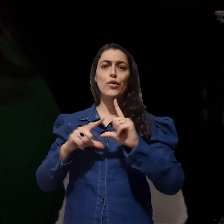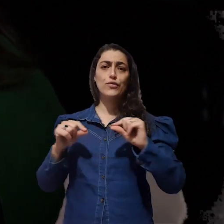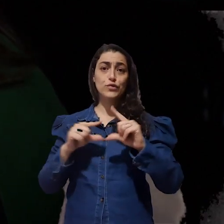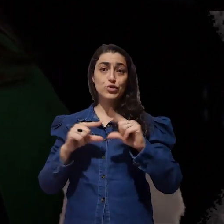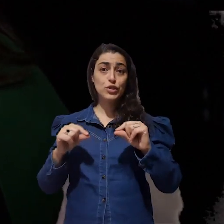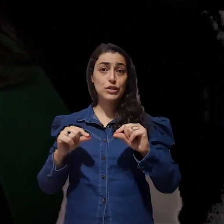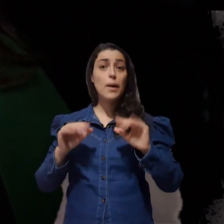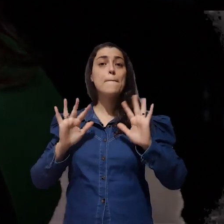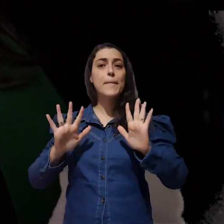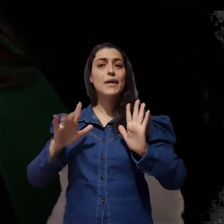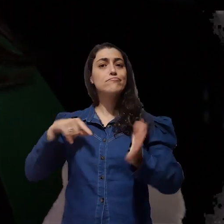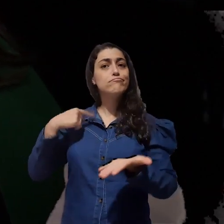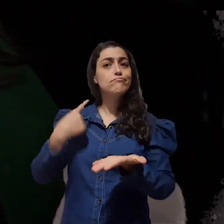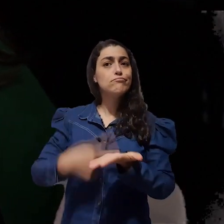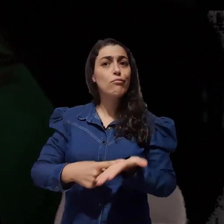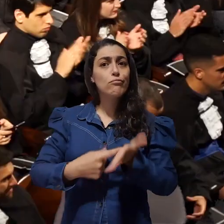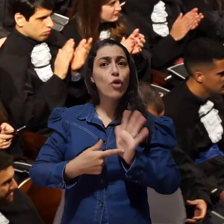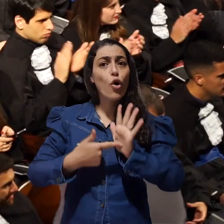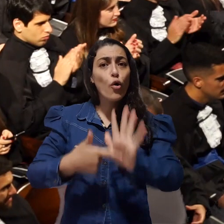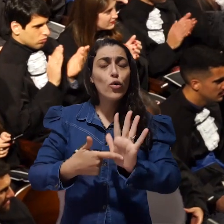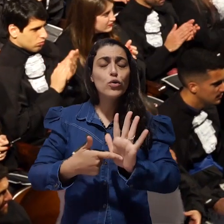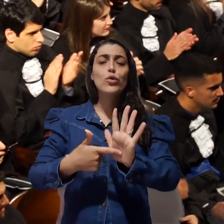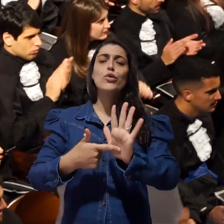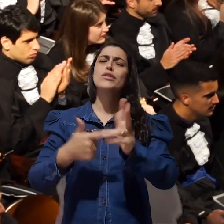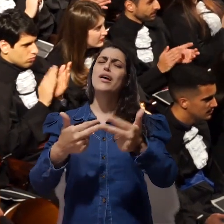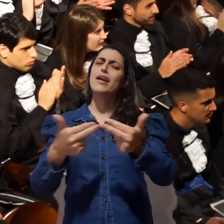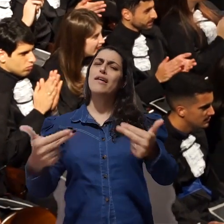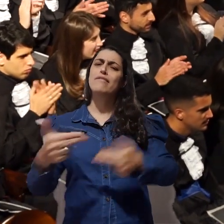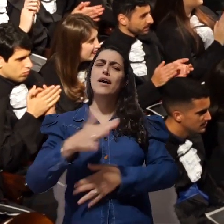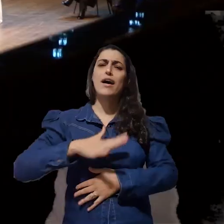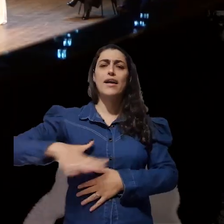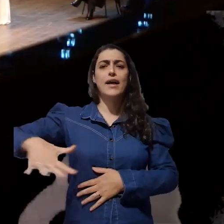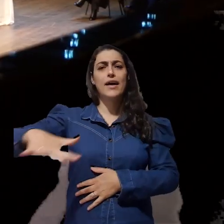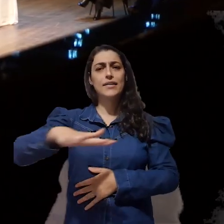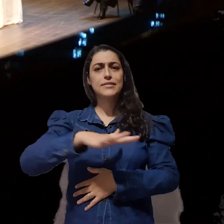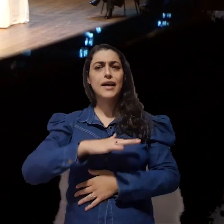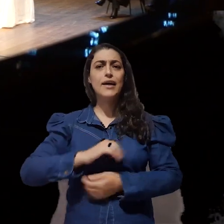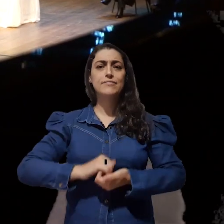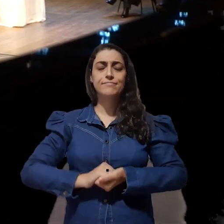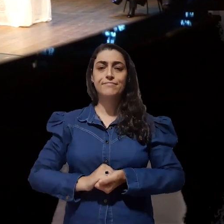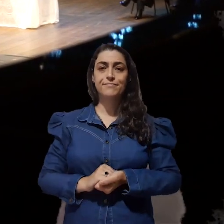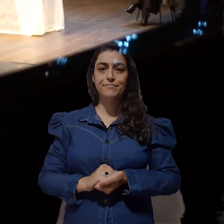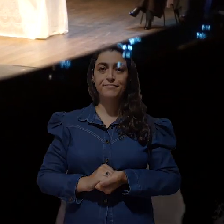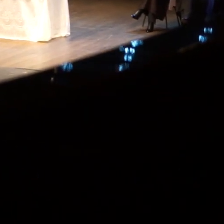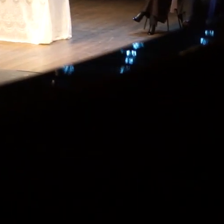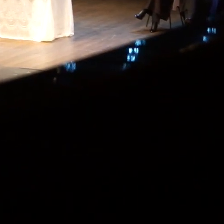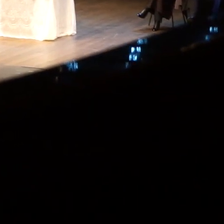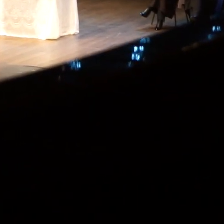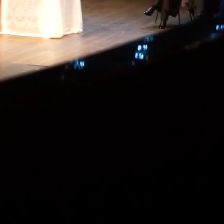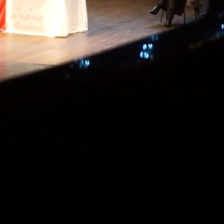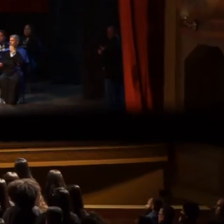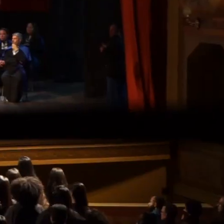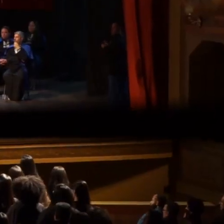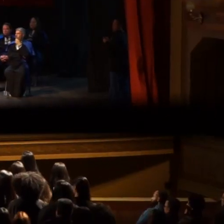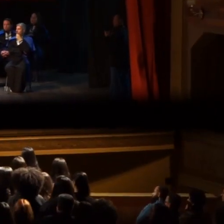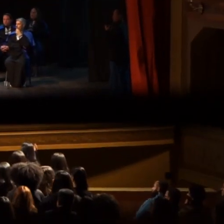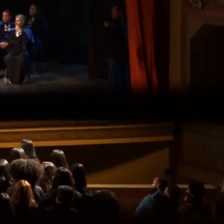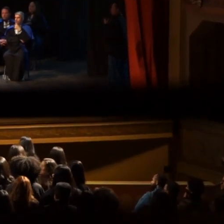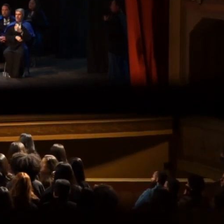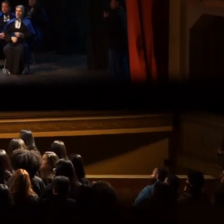agradecê-los por ter escolhido a universidade, mas também de reafirmar nosso compromisso com a formação das mais diversas áreas.